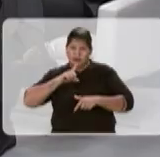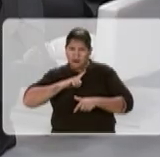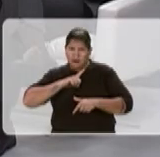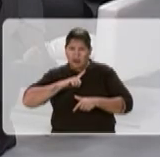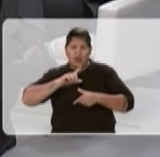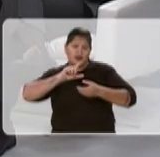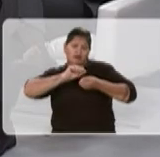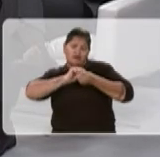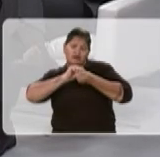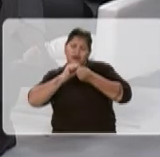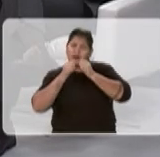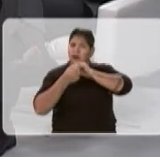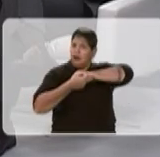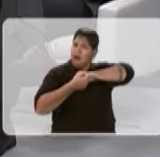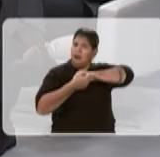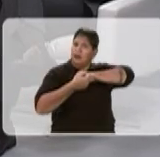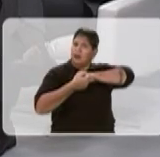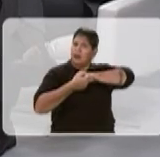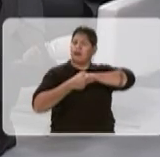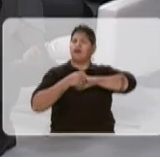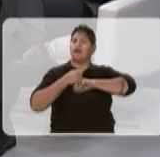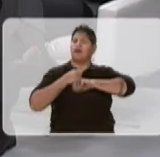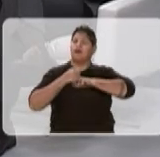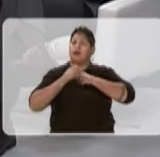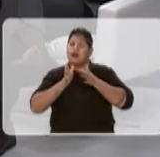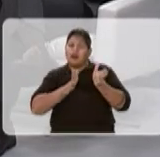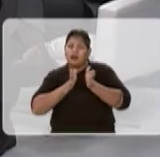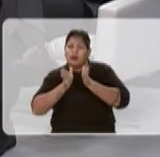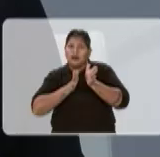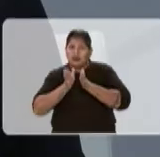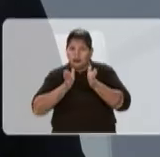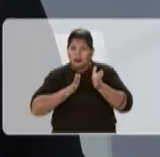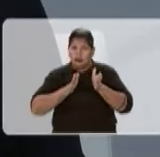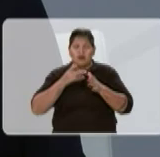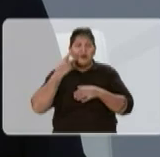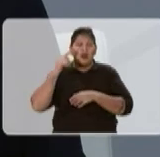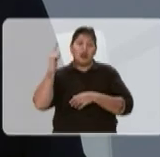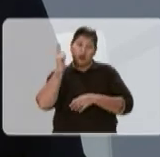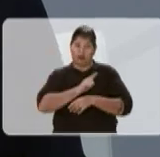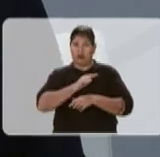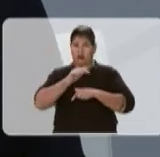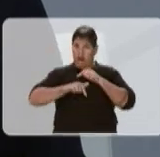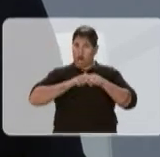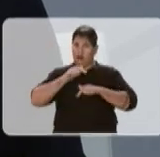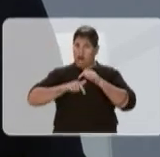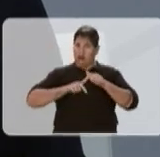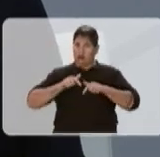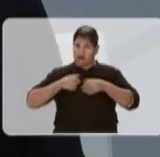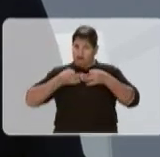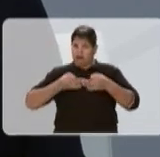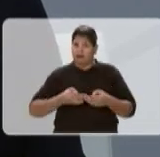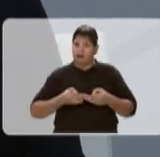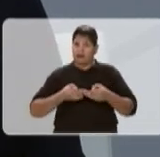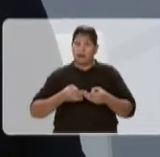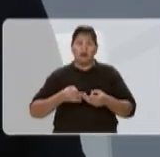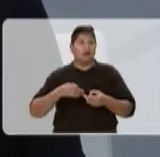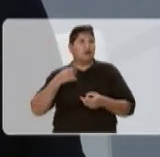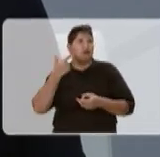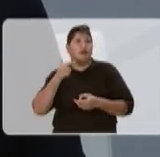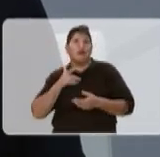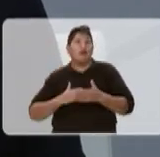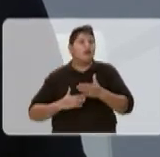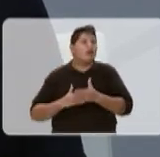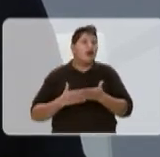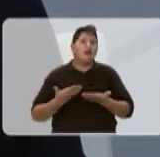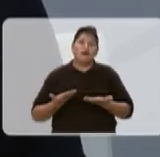estarem ergonomicamente e de forma acessível colocados à disposição desse trabalhador, então